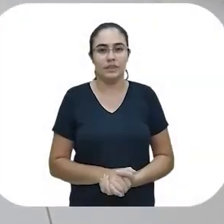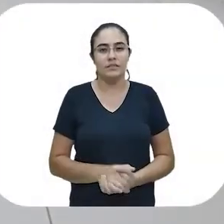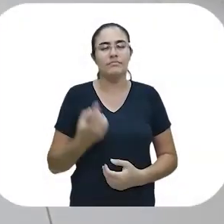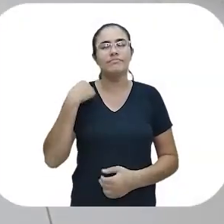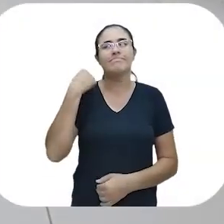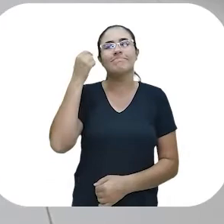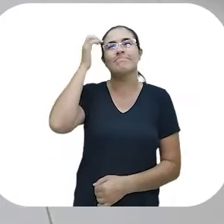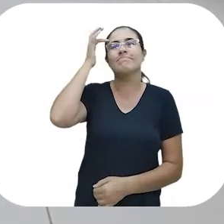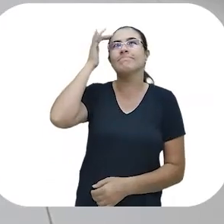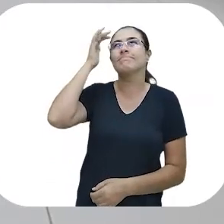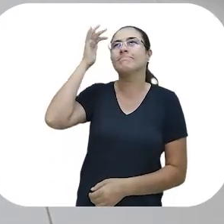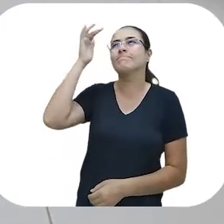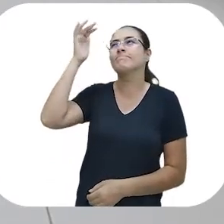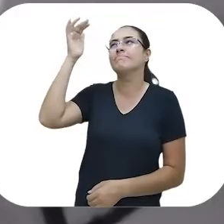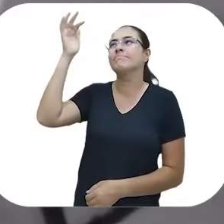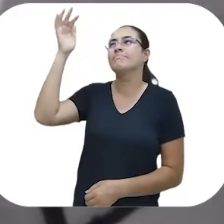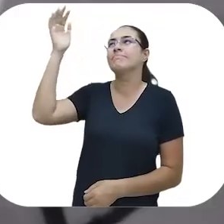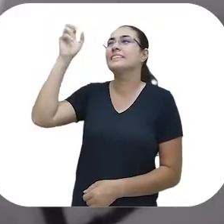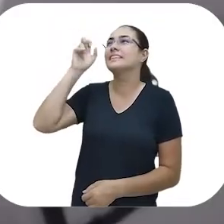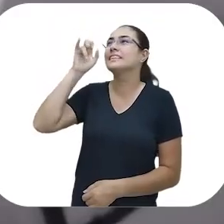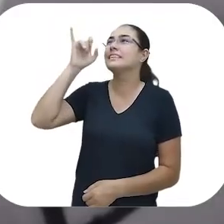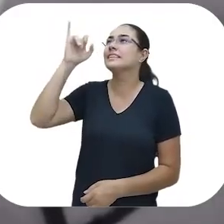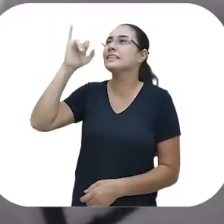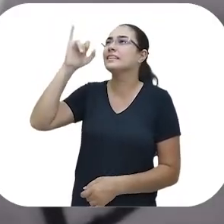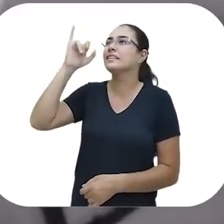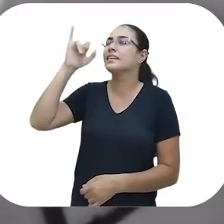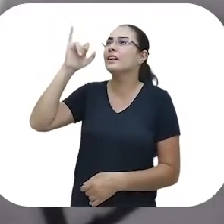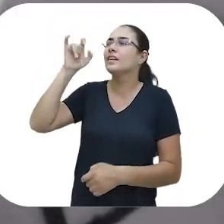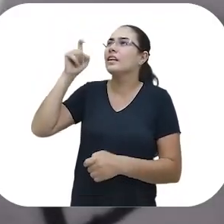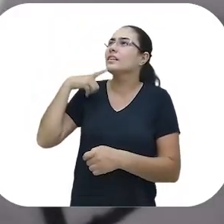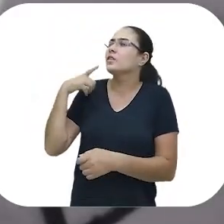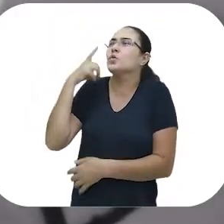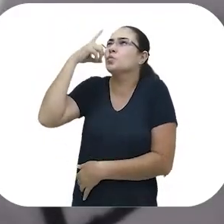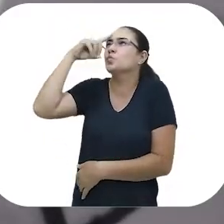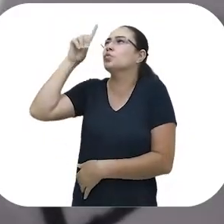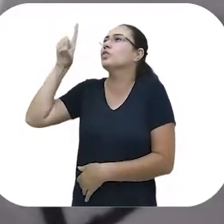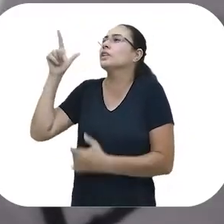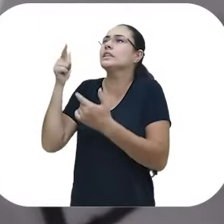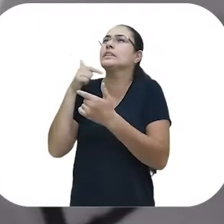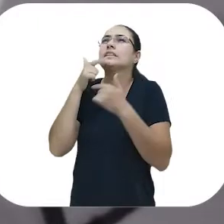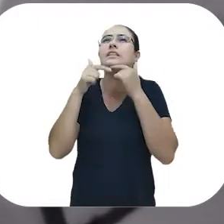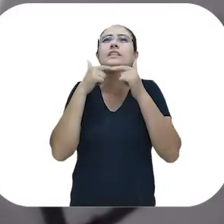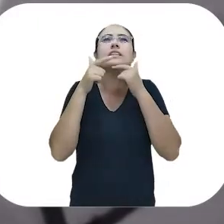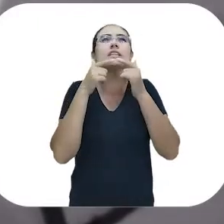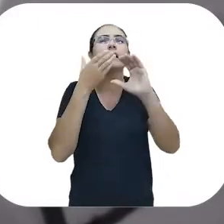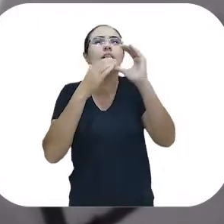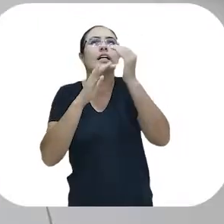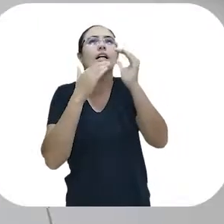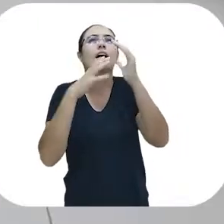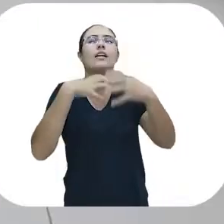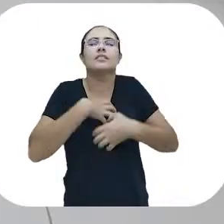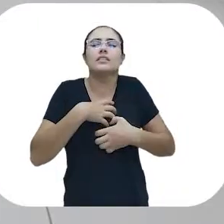Imagina se um dia o mundo ficasse sem ter quem cantasse o amor.